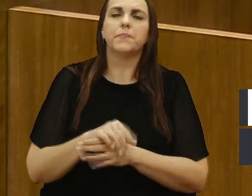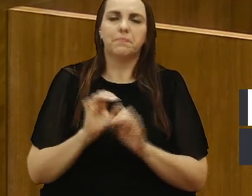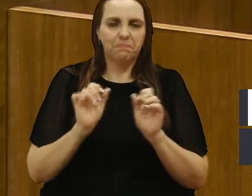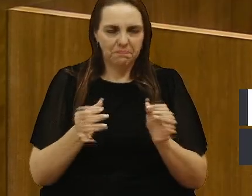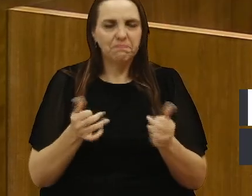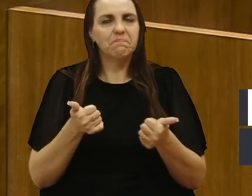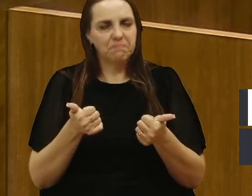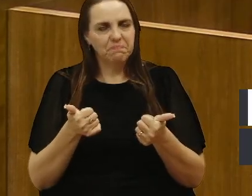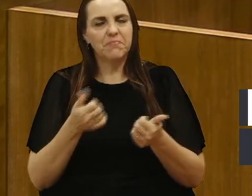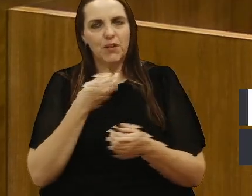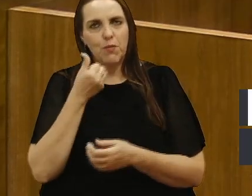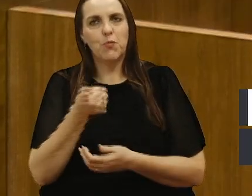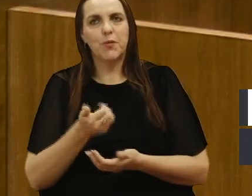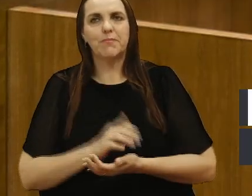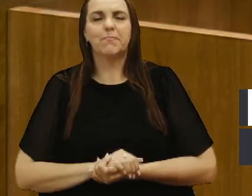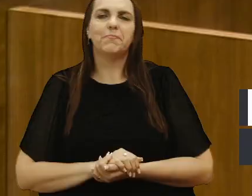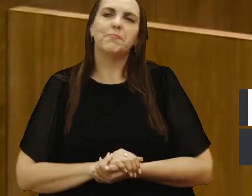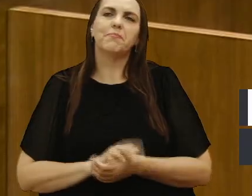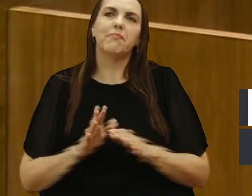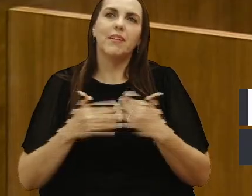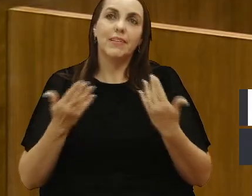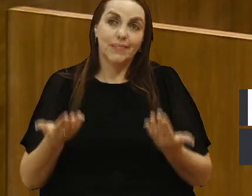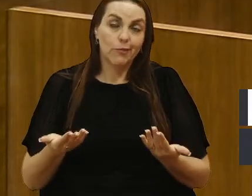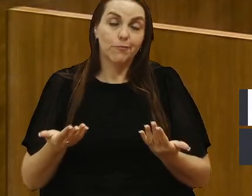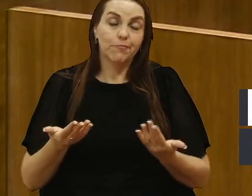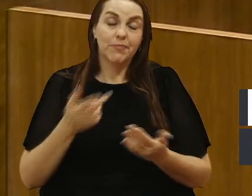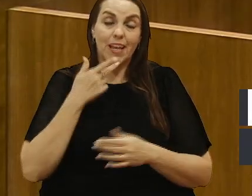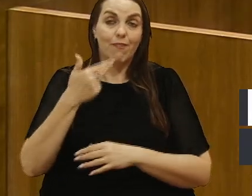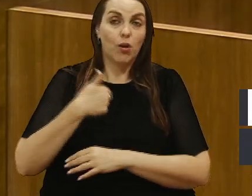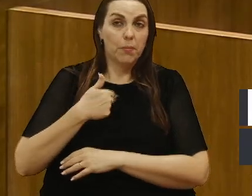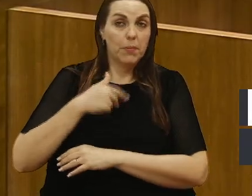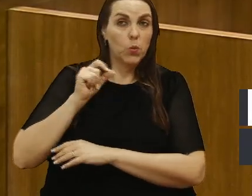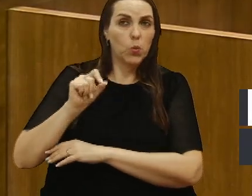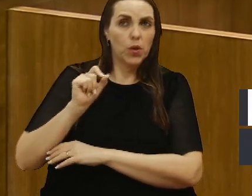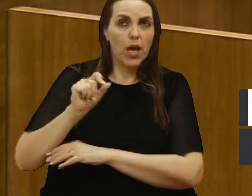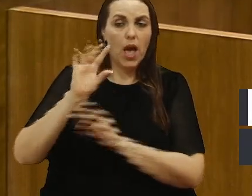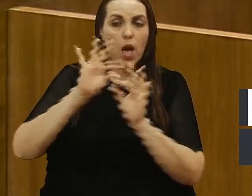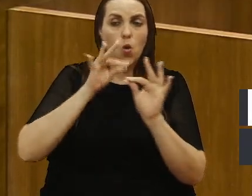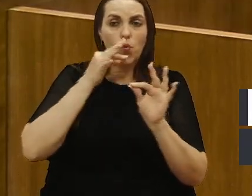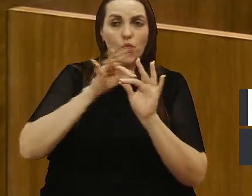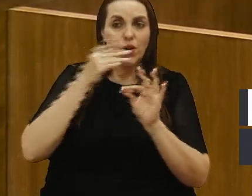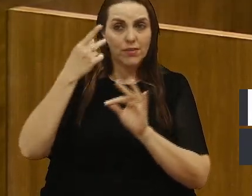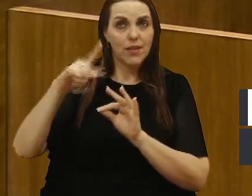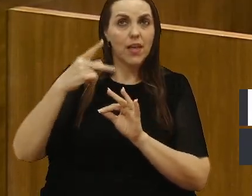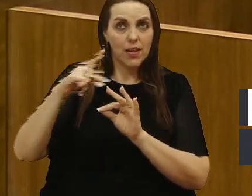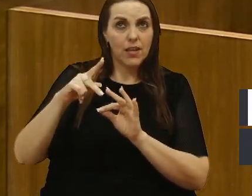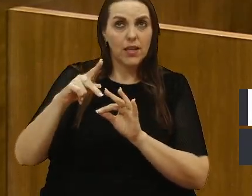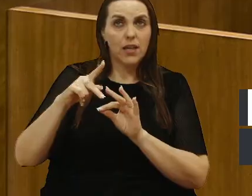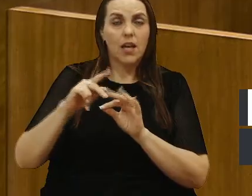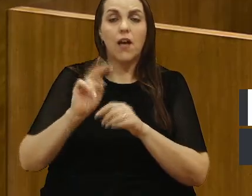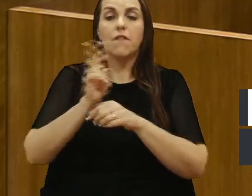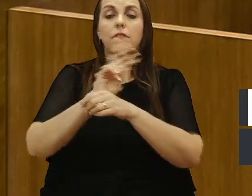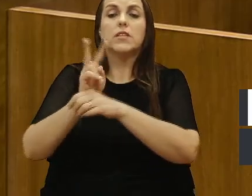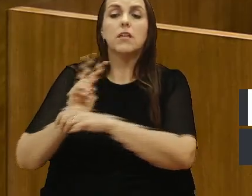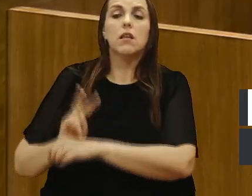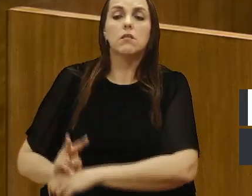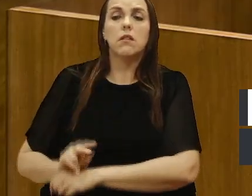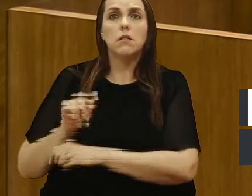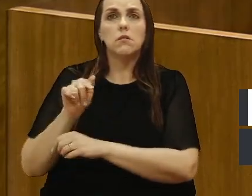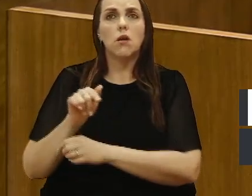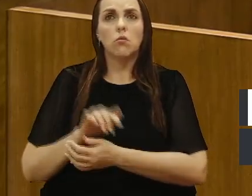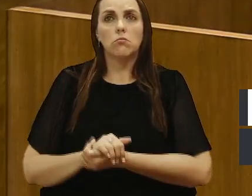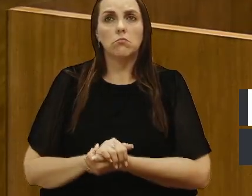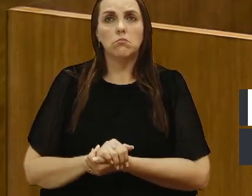boa, né? Pois é. Ele me disse que a uva dele passou por uma fiscalização e